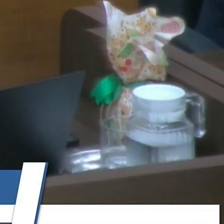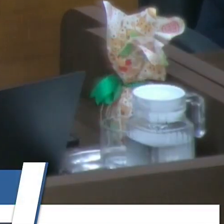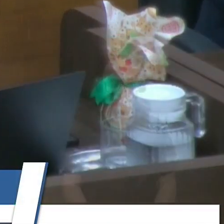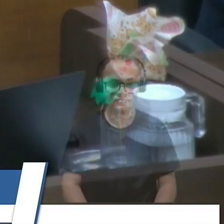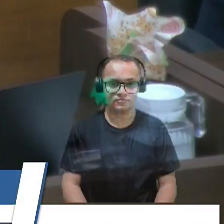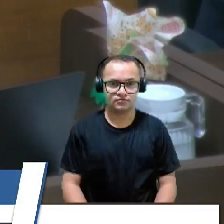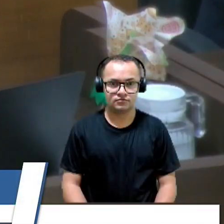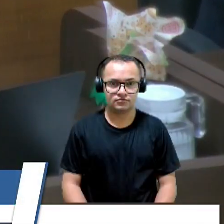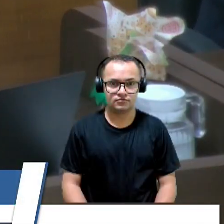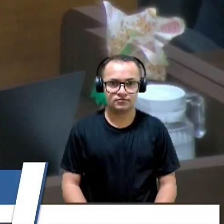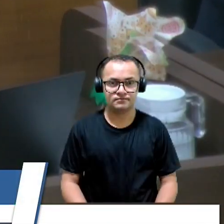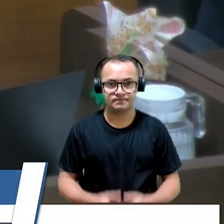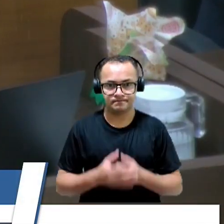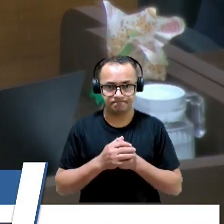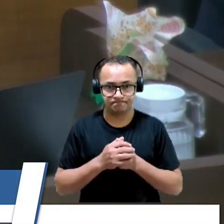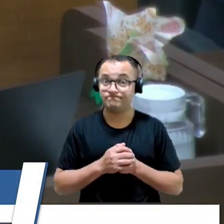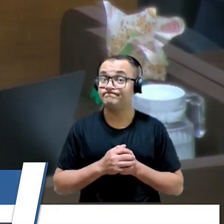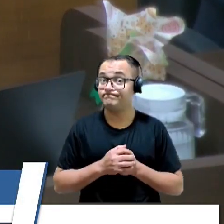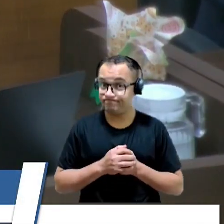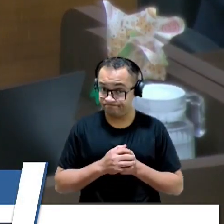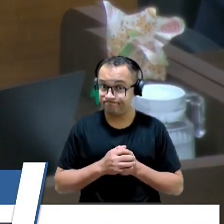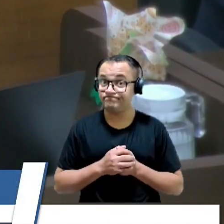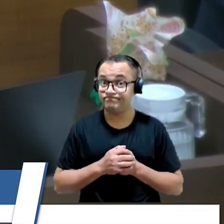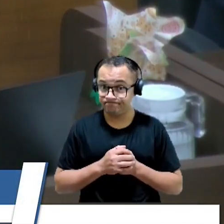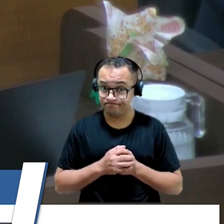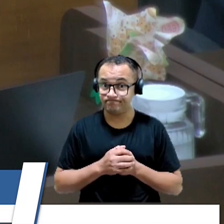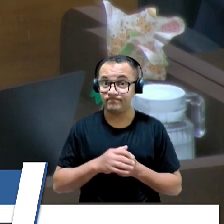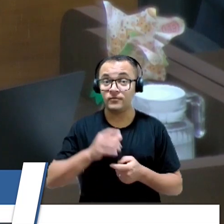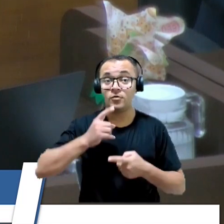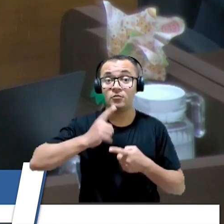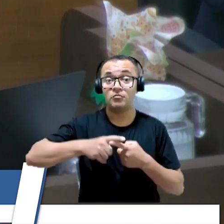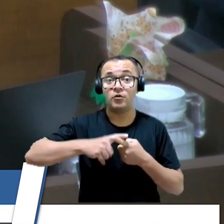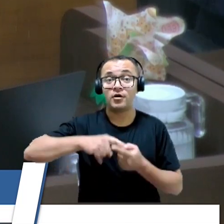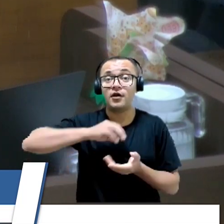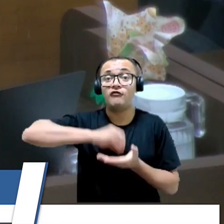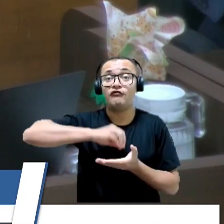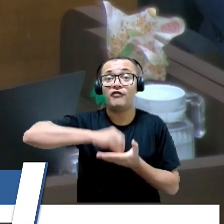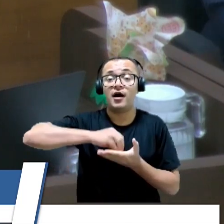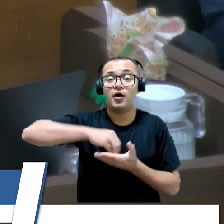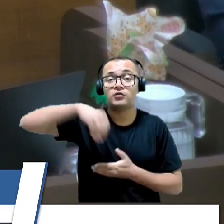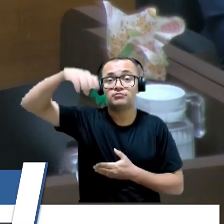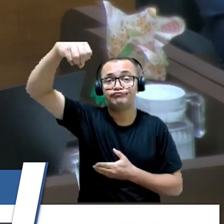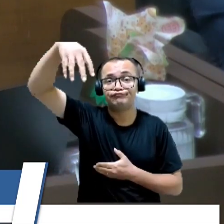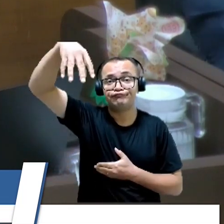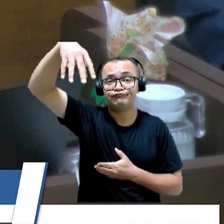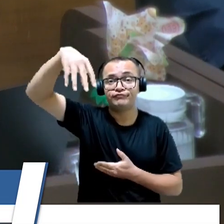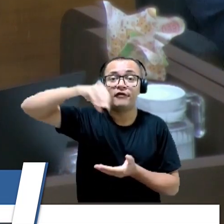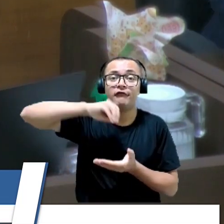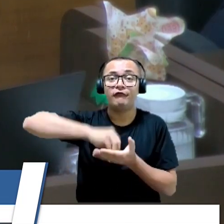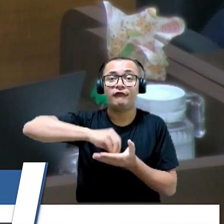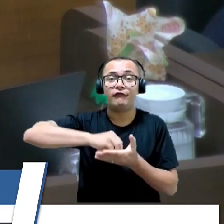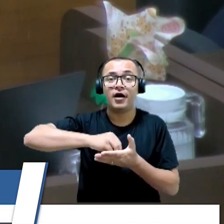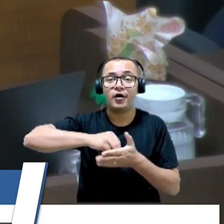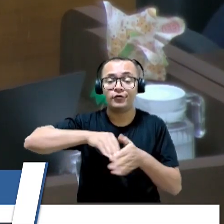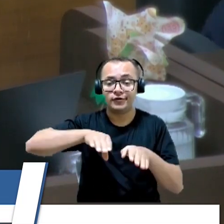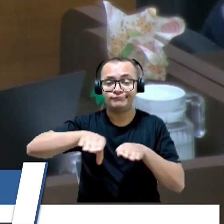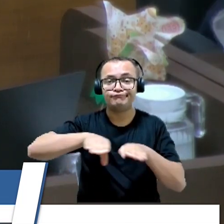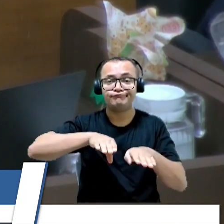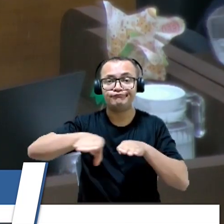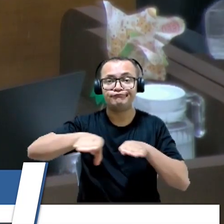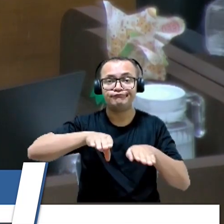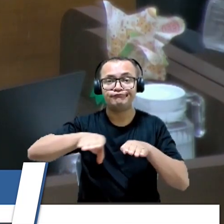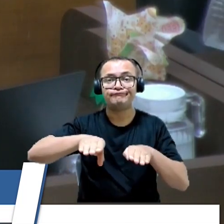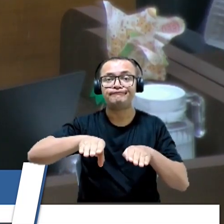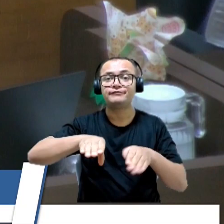de pico, mas por falta de luminosidade, por falta de sinalização, a falta da duplicação. Então,